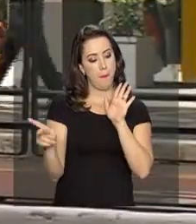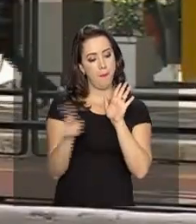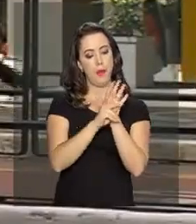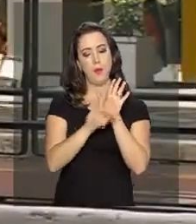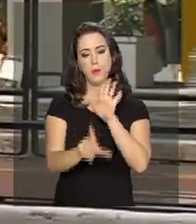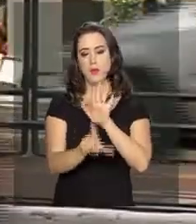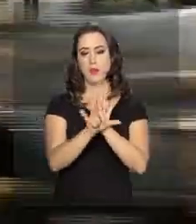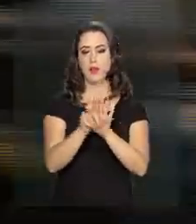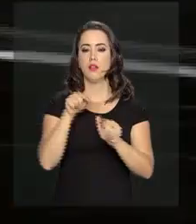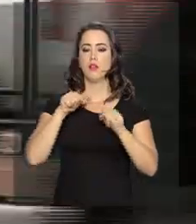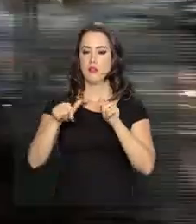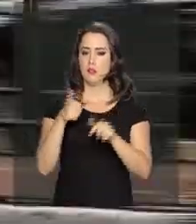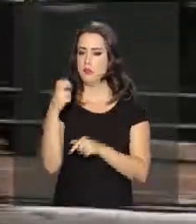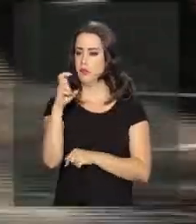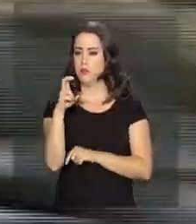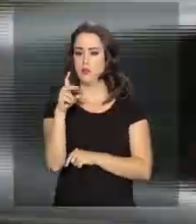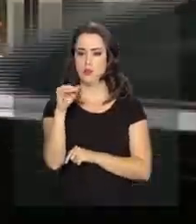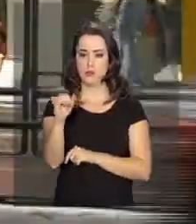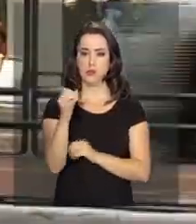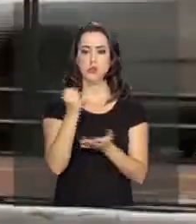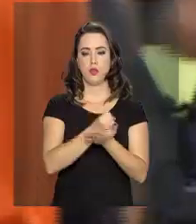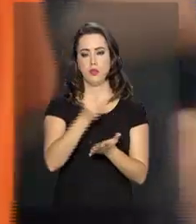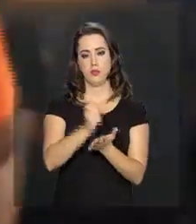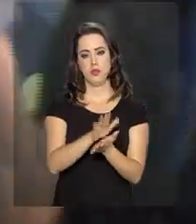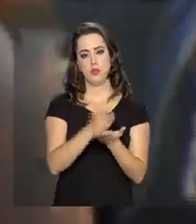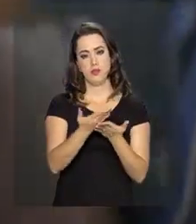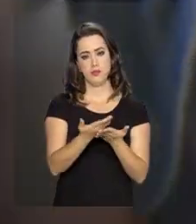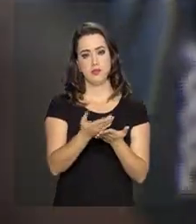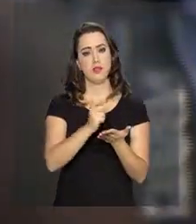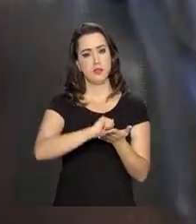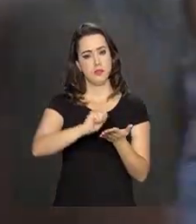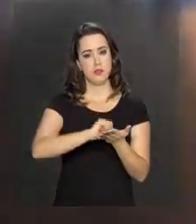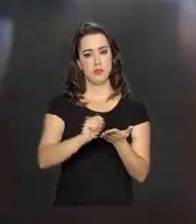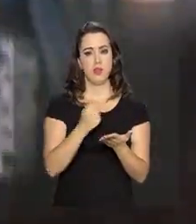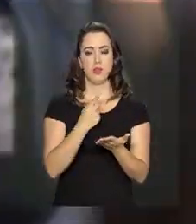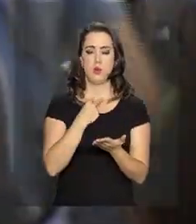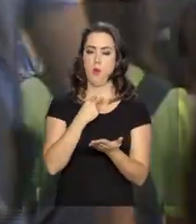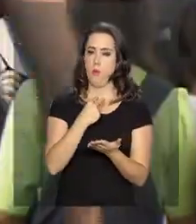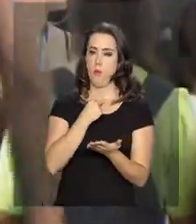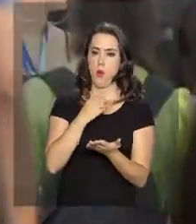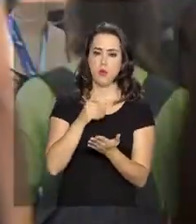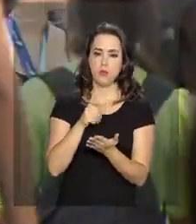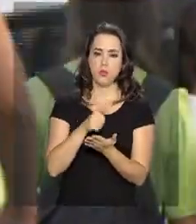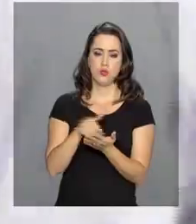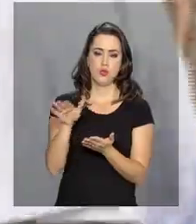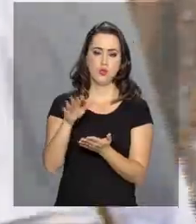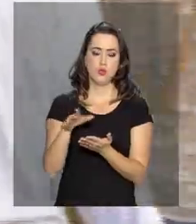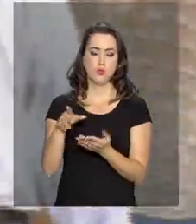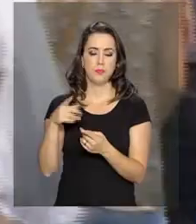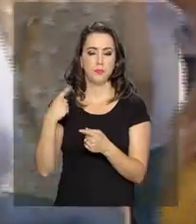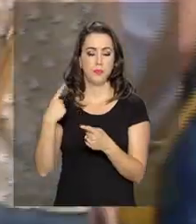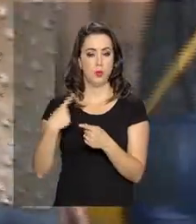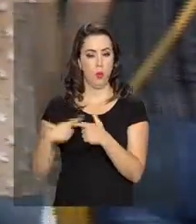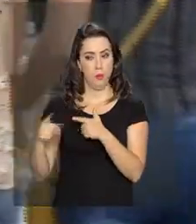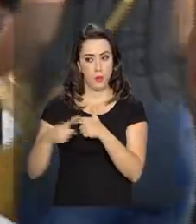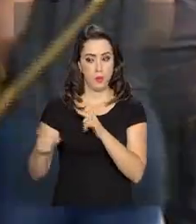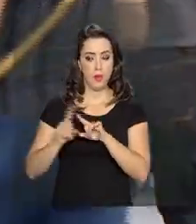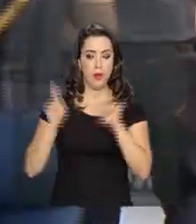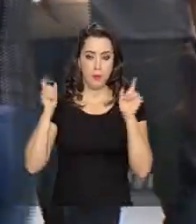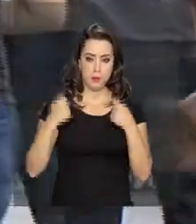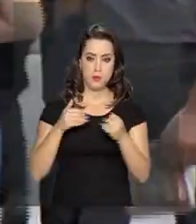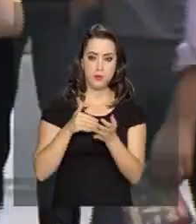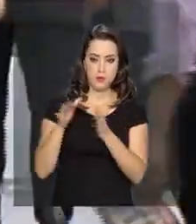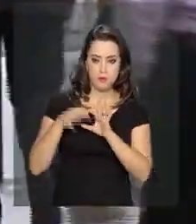quem trabalhou por pelo menos 15 dias com registro em carteira e que não tenha sido demitido por justa causa. Aposentados e